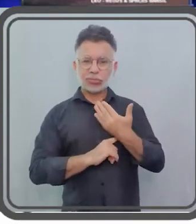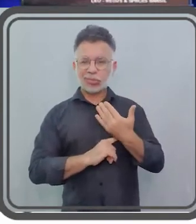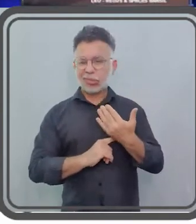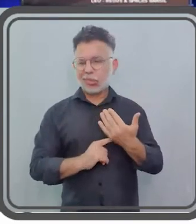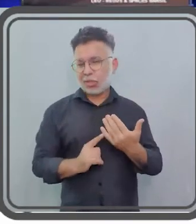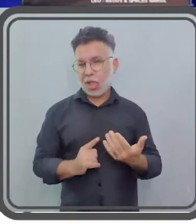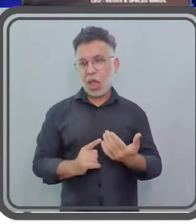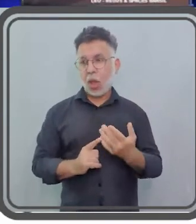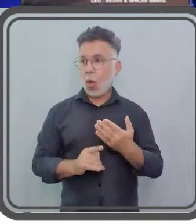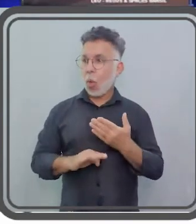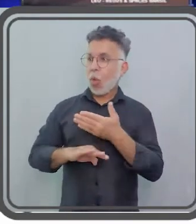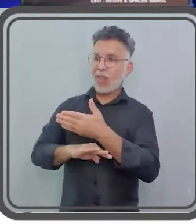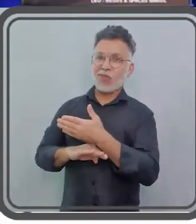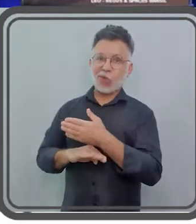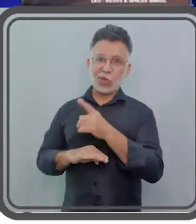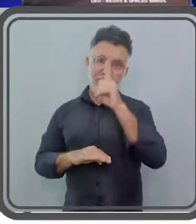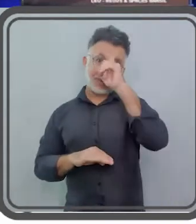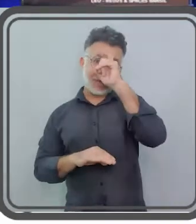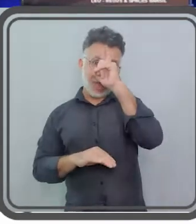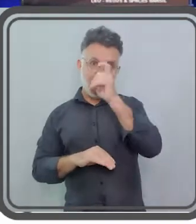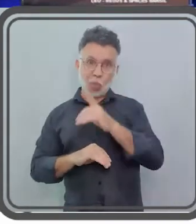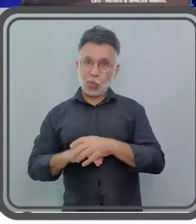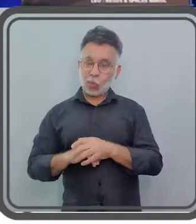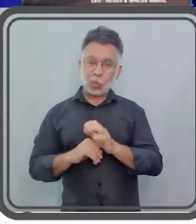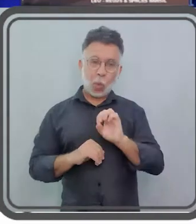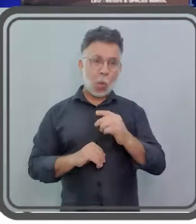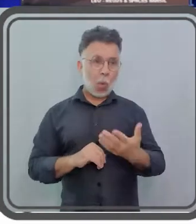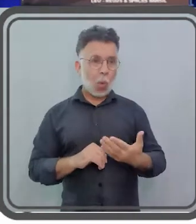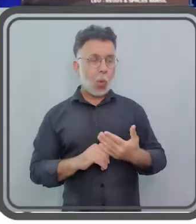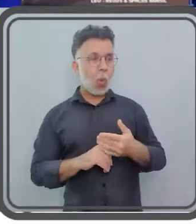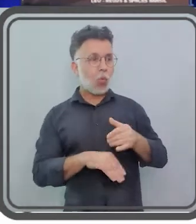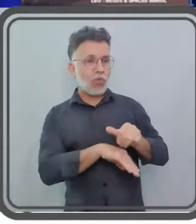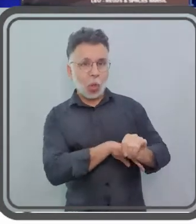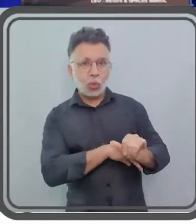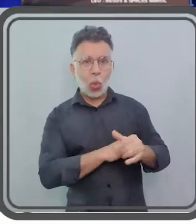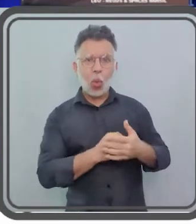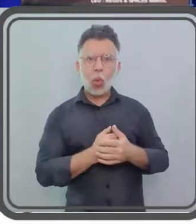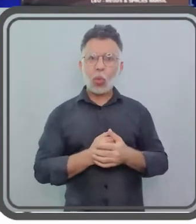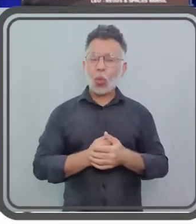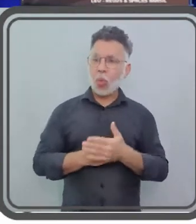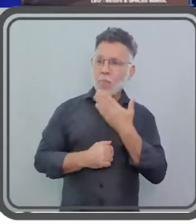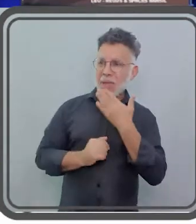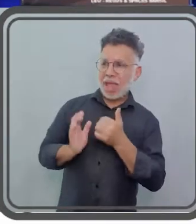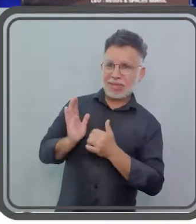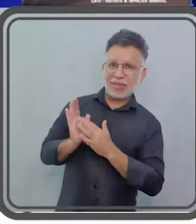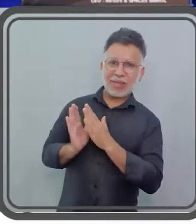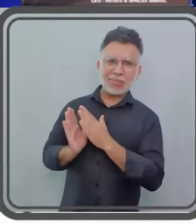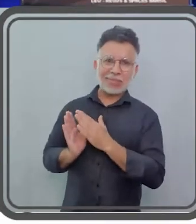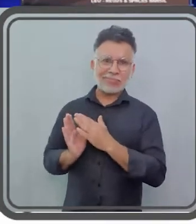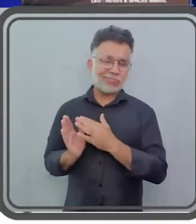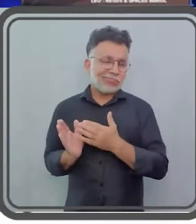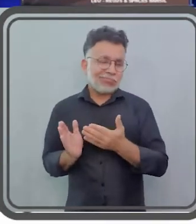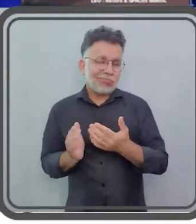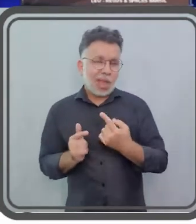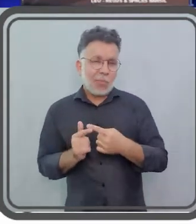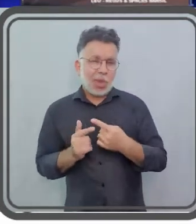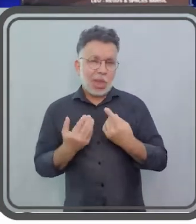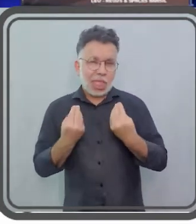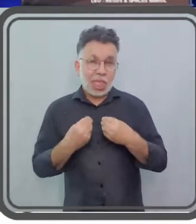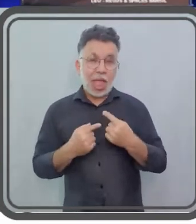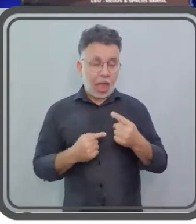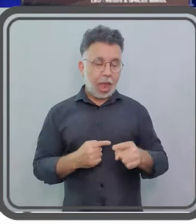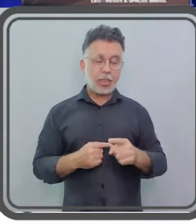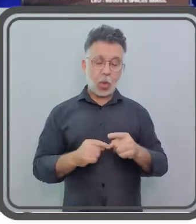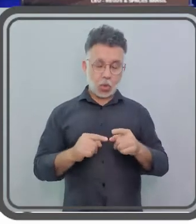foi no hospital, pediu uma ausência, pede demissão porque está desmotivado. Então, isso é uma ferramenta muito